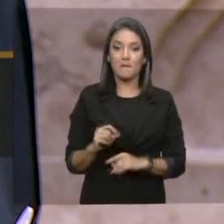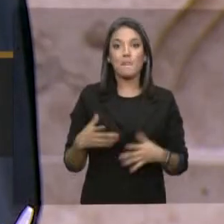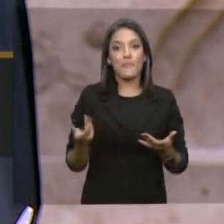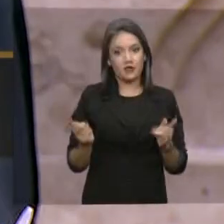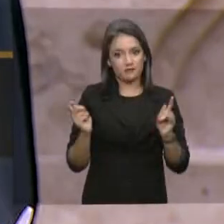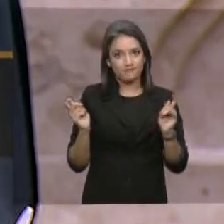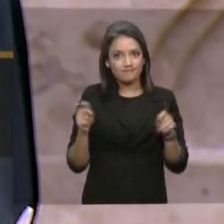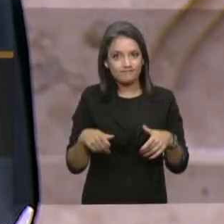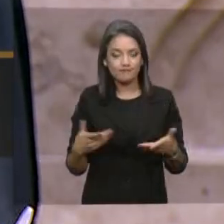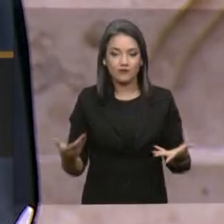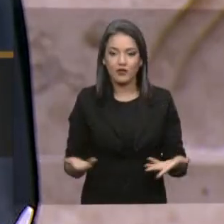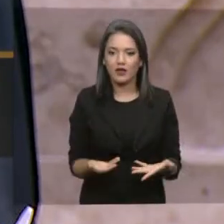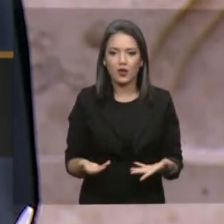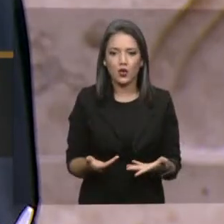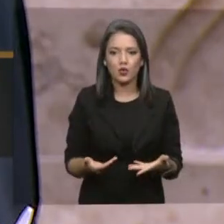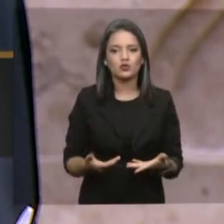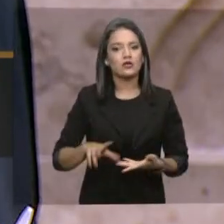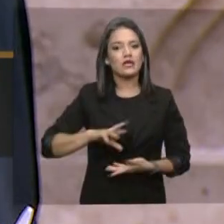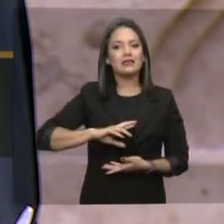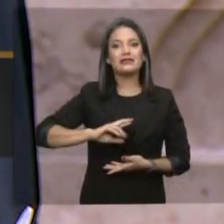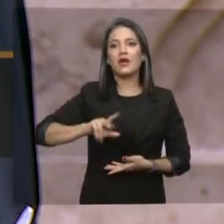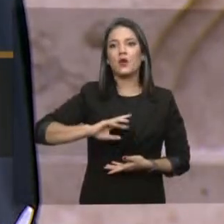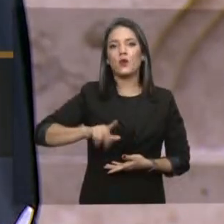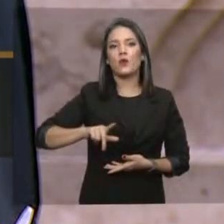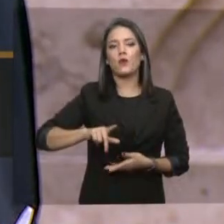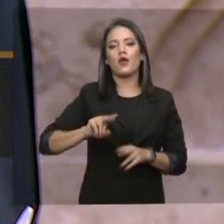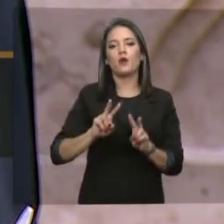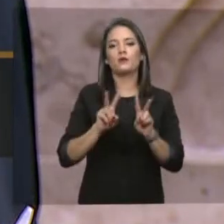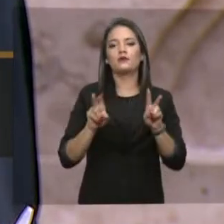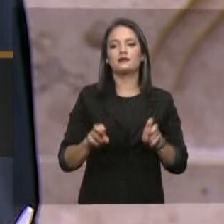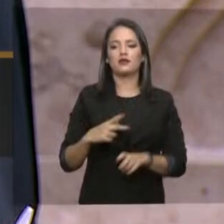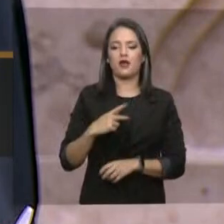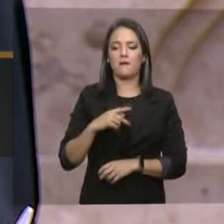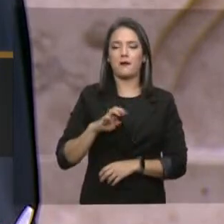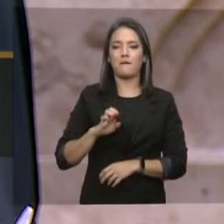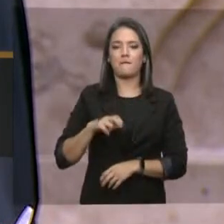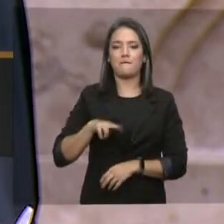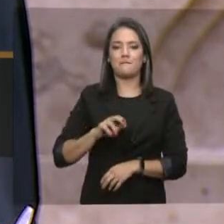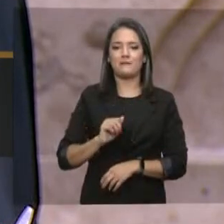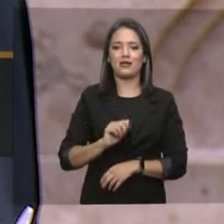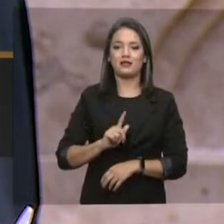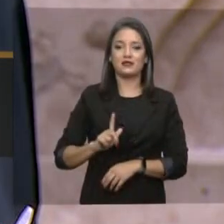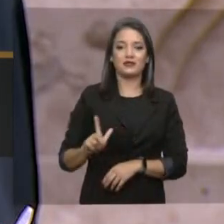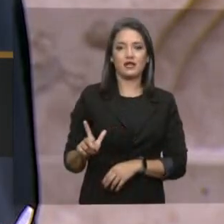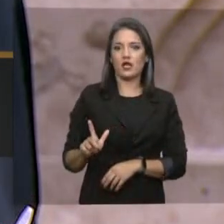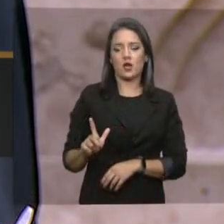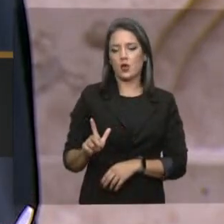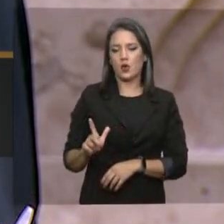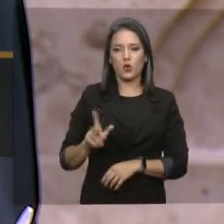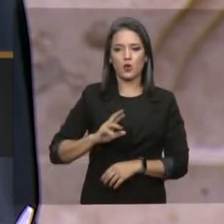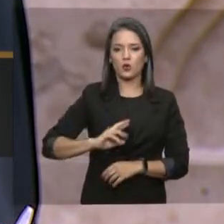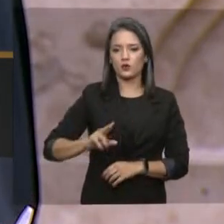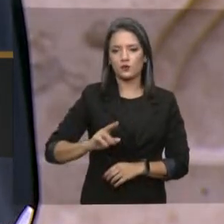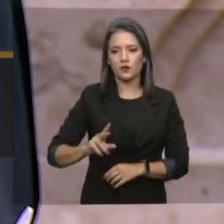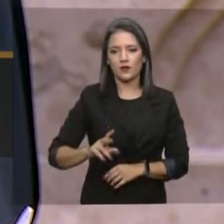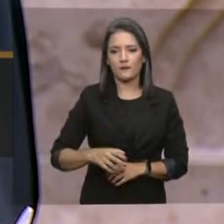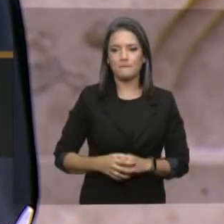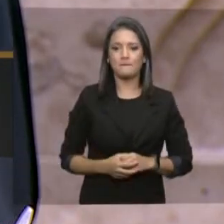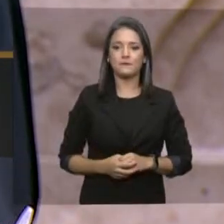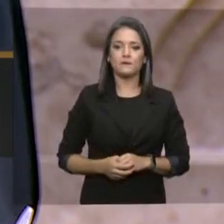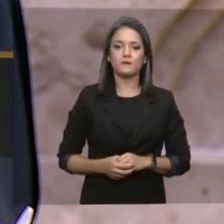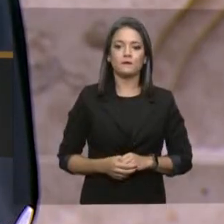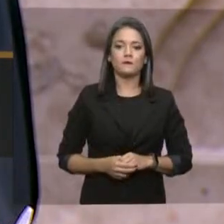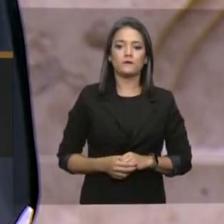vertente, não se trata de uma questão penalmente considerável do ponto de vista estrito e substancial,